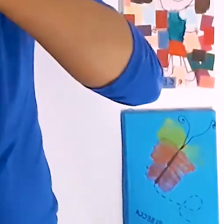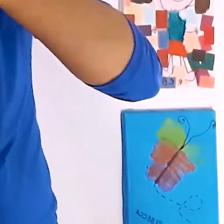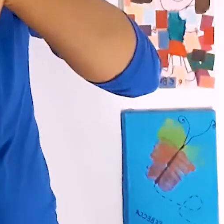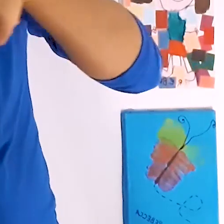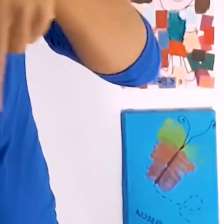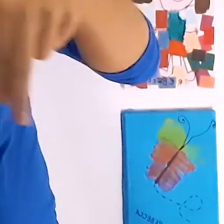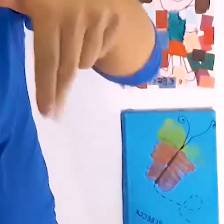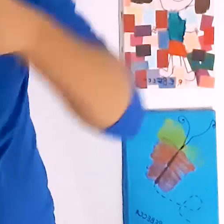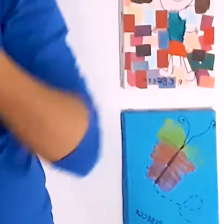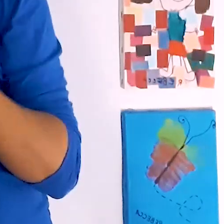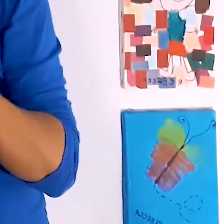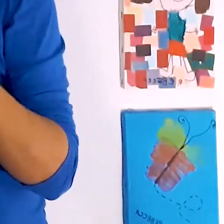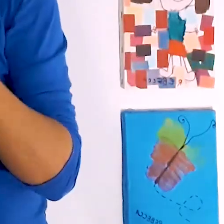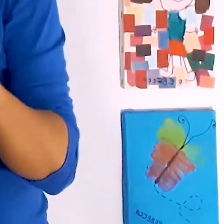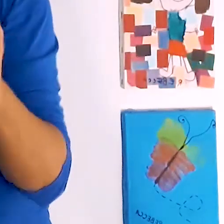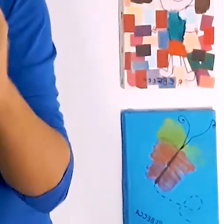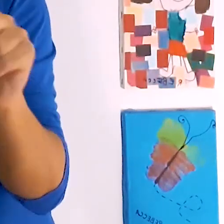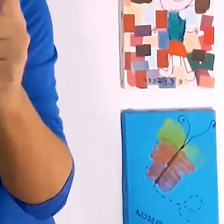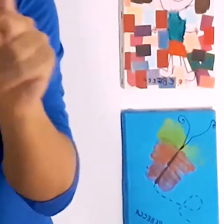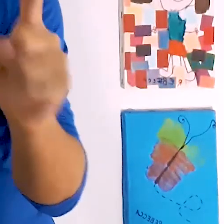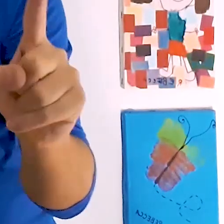A pé.